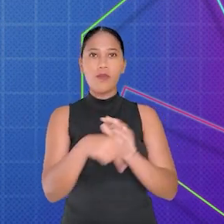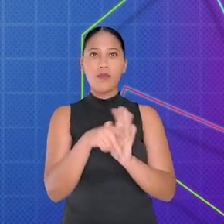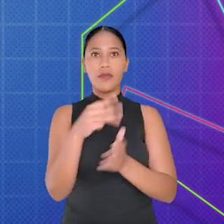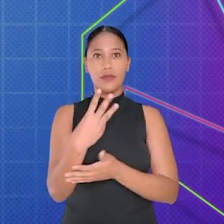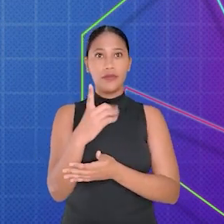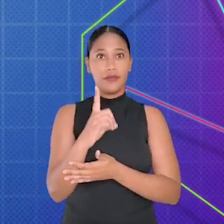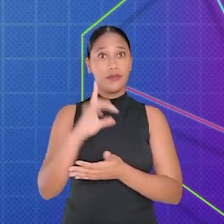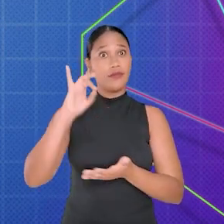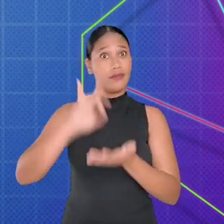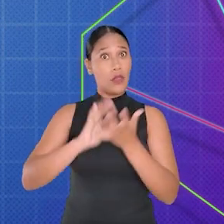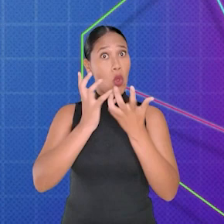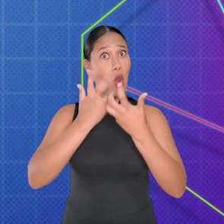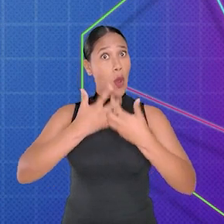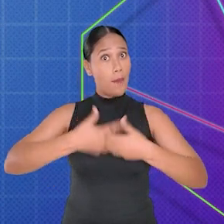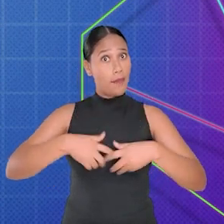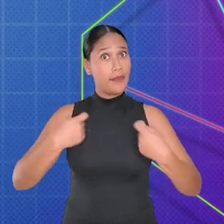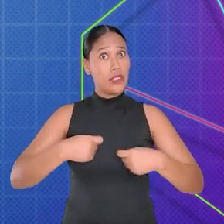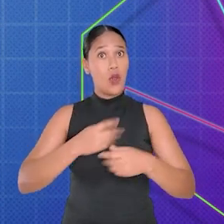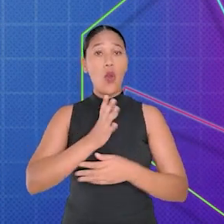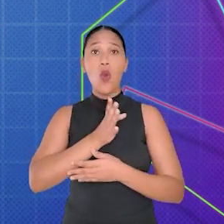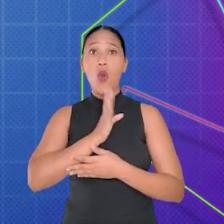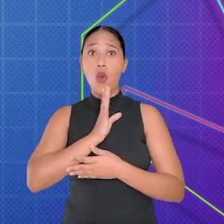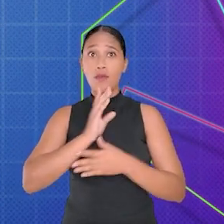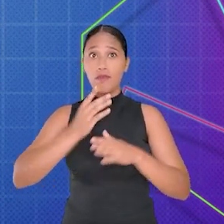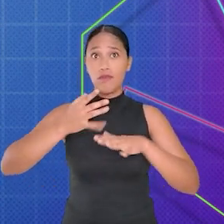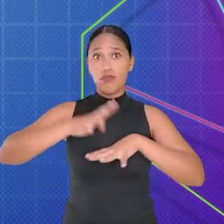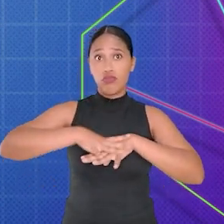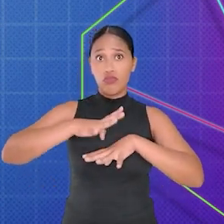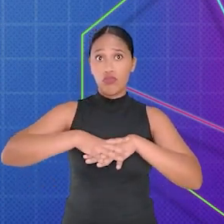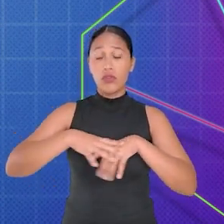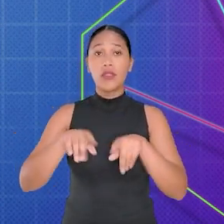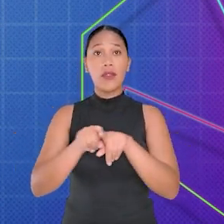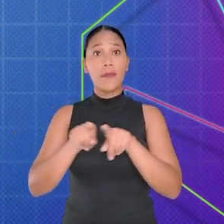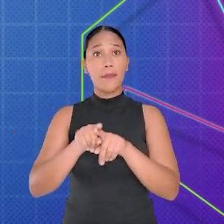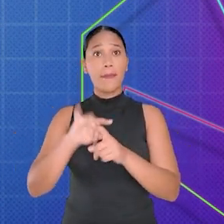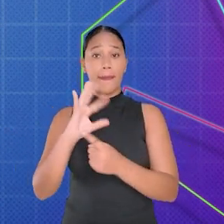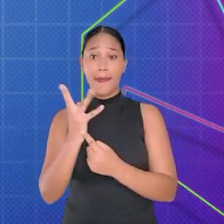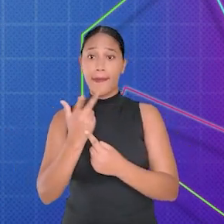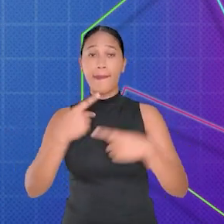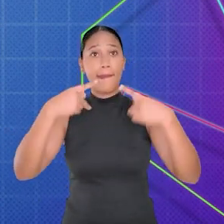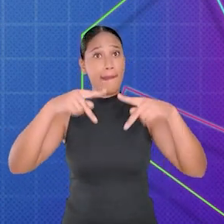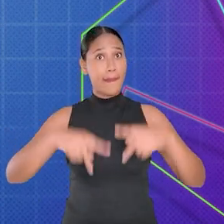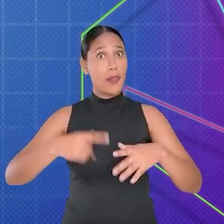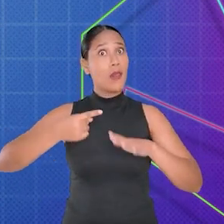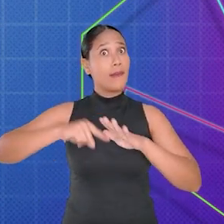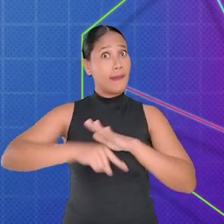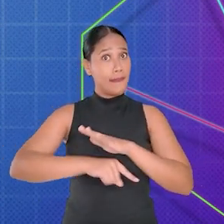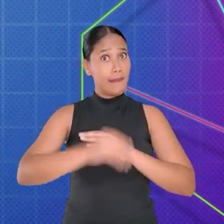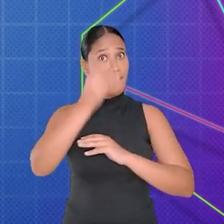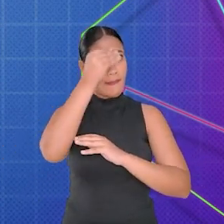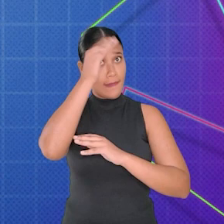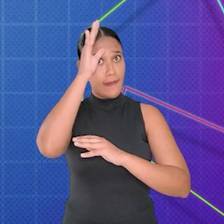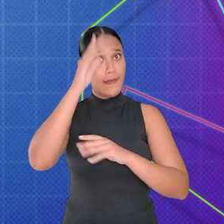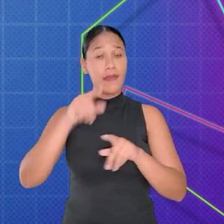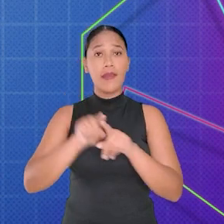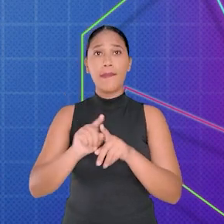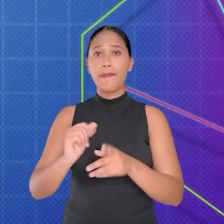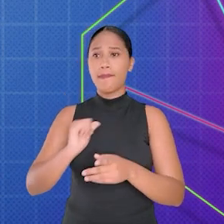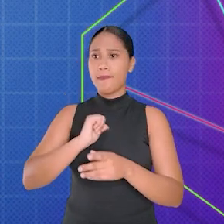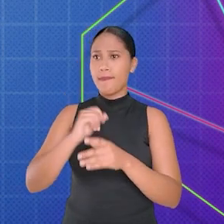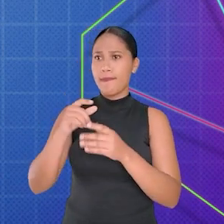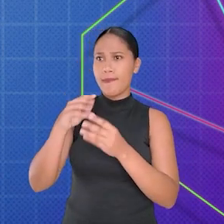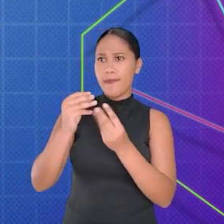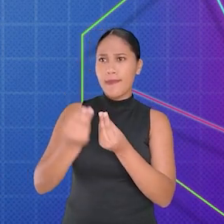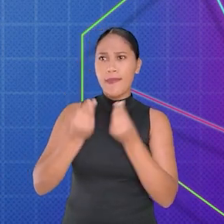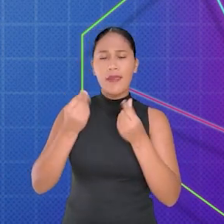habilidade complexa e requer conhecimentos avançados em matemática, programação e arte. É necessário conhecimento em geometria, topologia